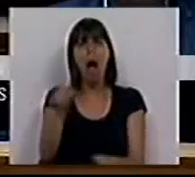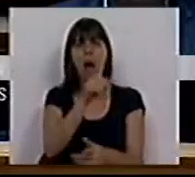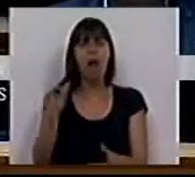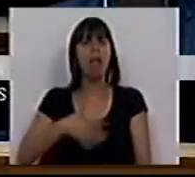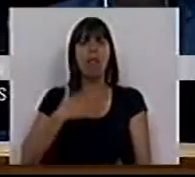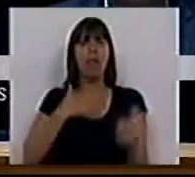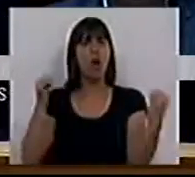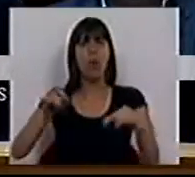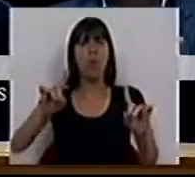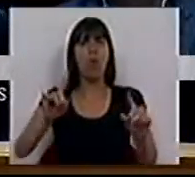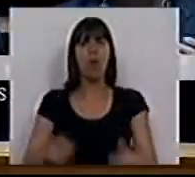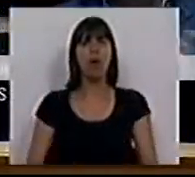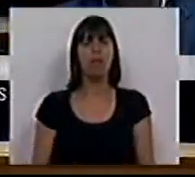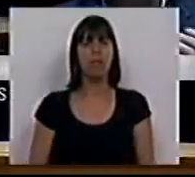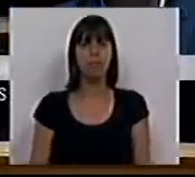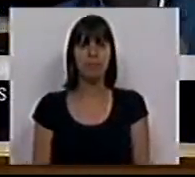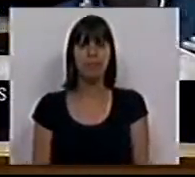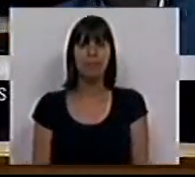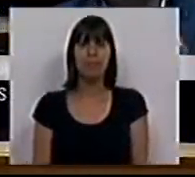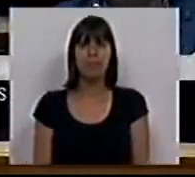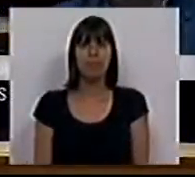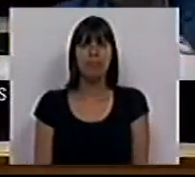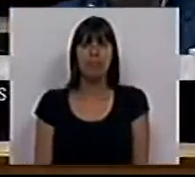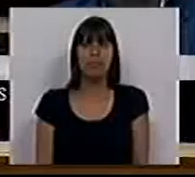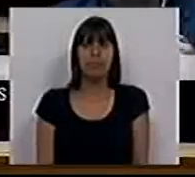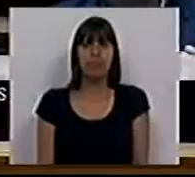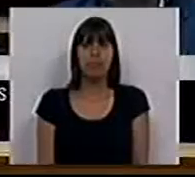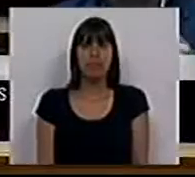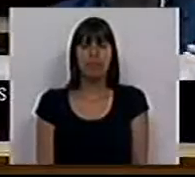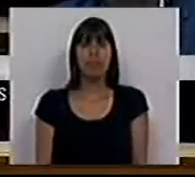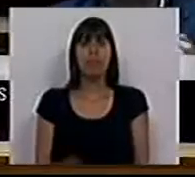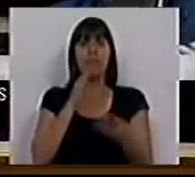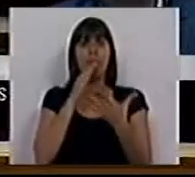não está de acordo. Para uma intervenção, até...